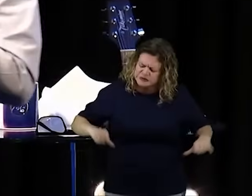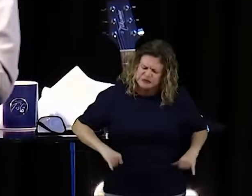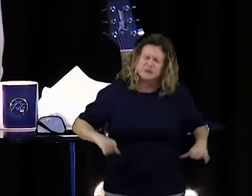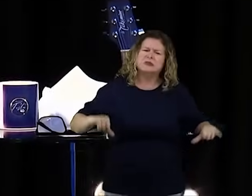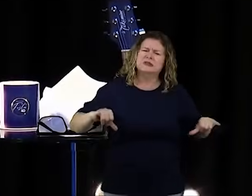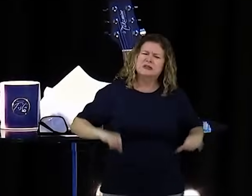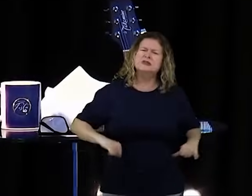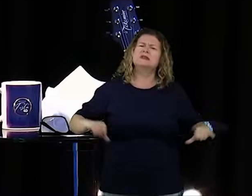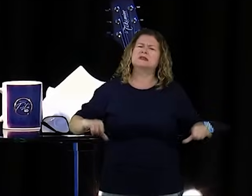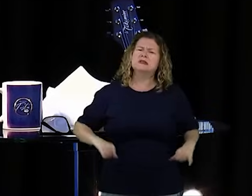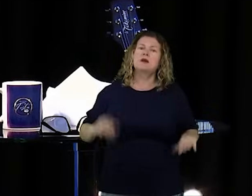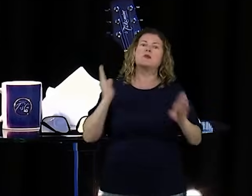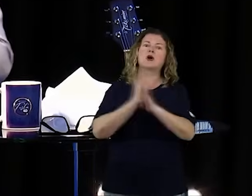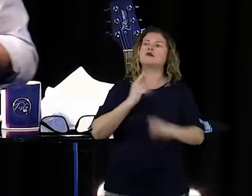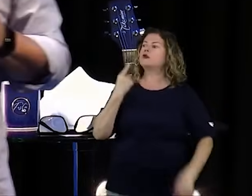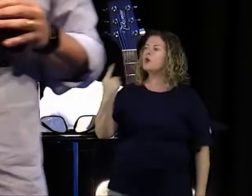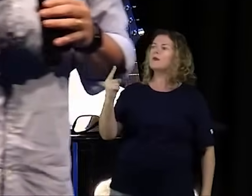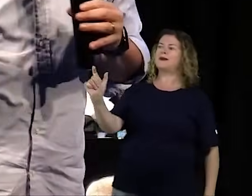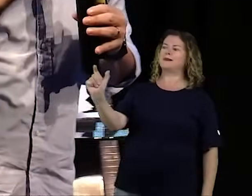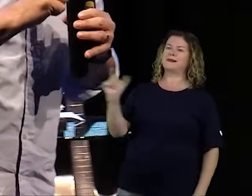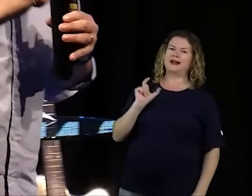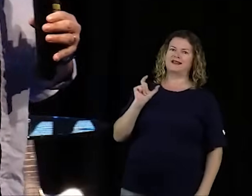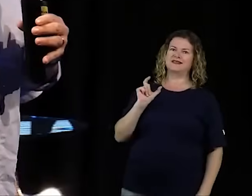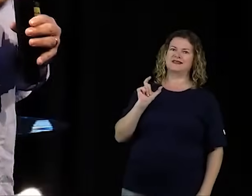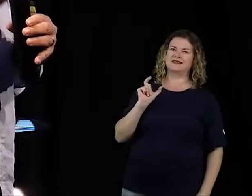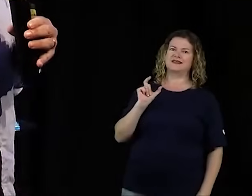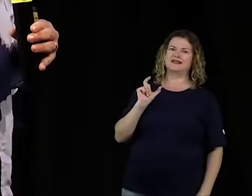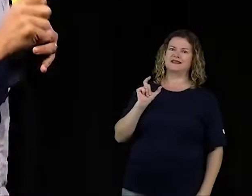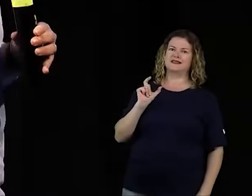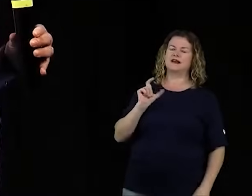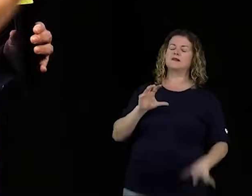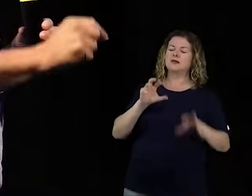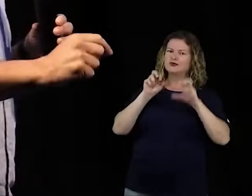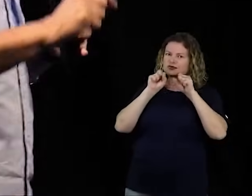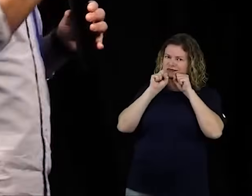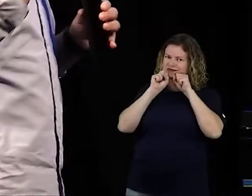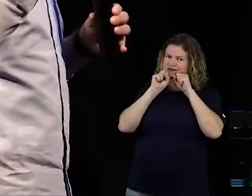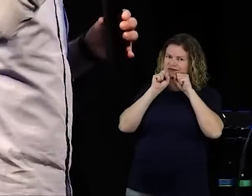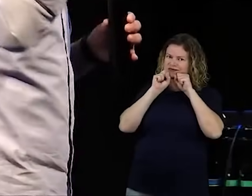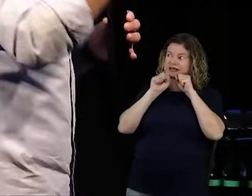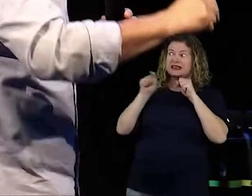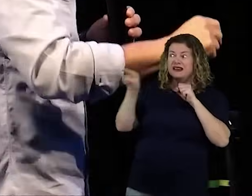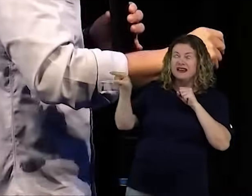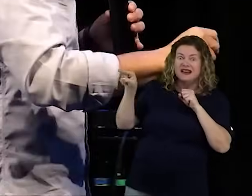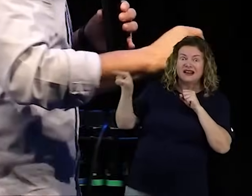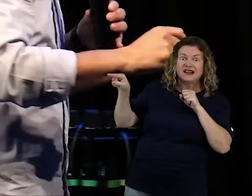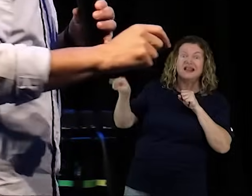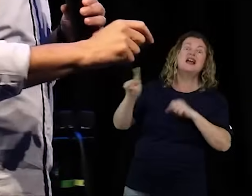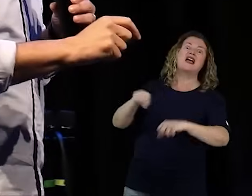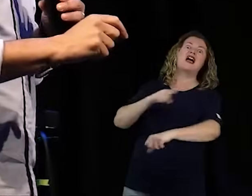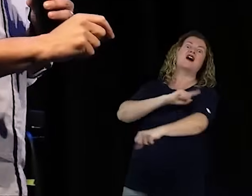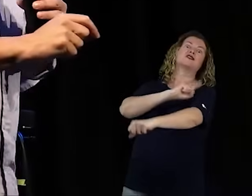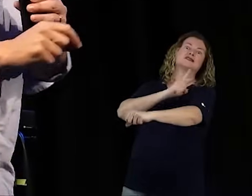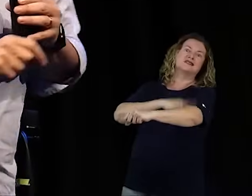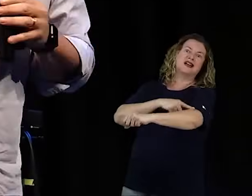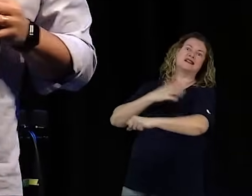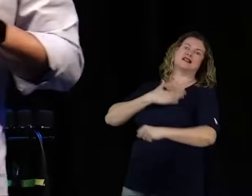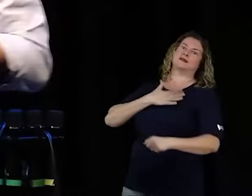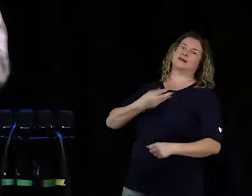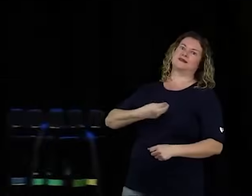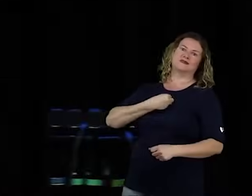perdeu as estribeiras e você recebeu uma palavra de uma autoridade sobre sua vida